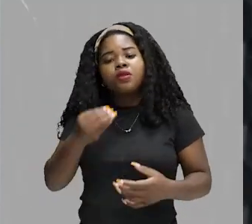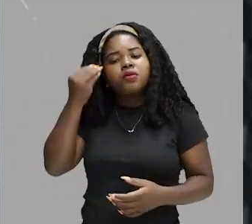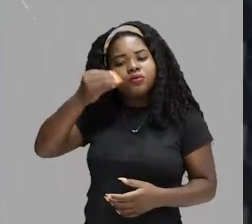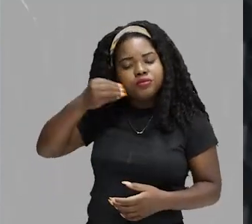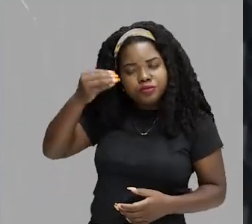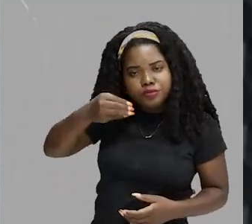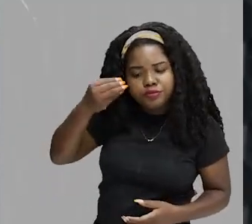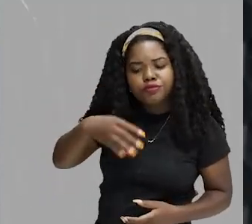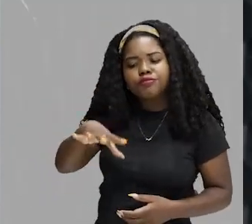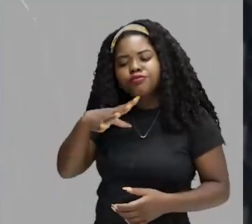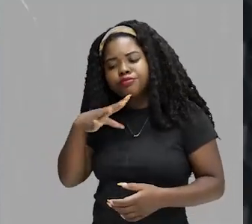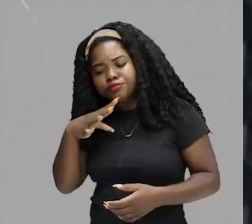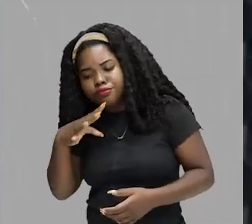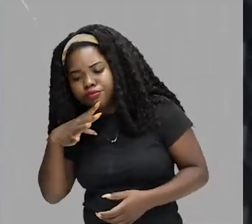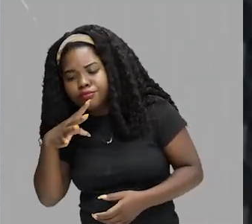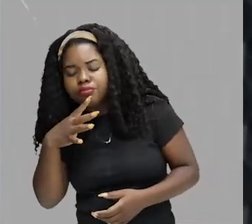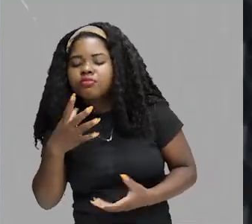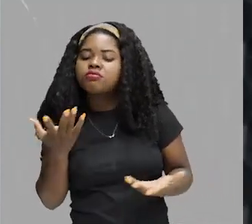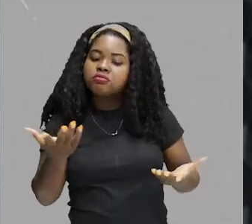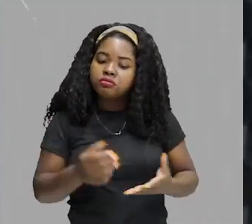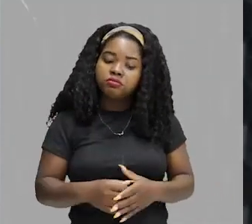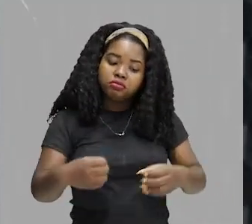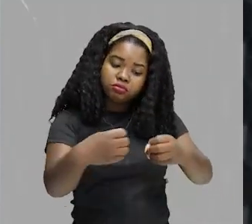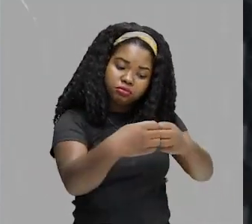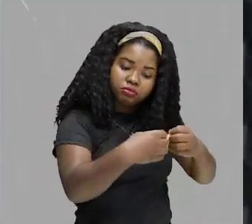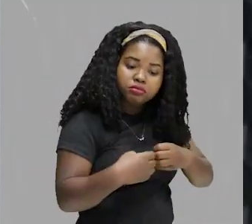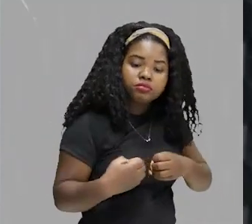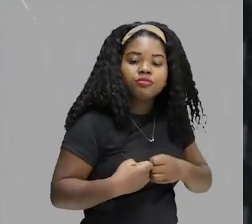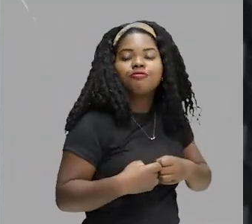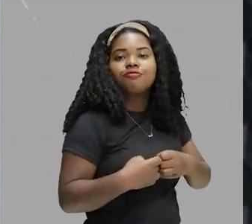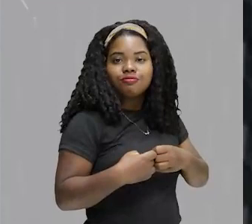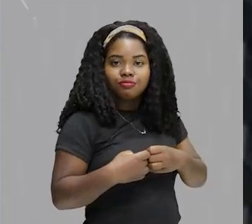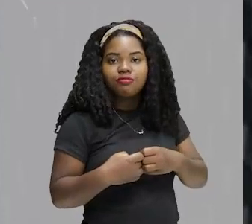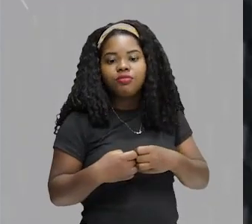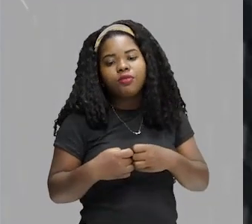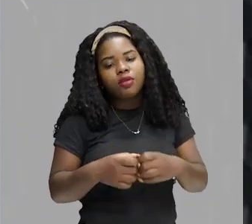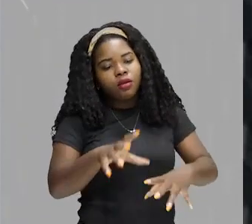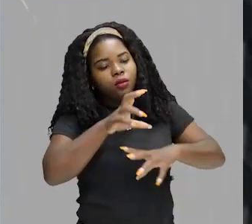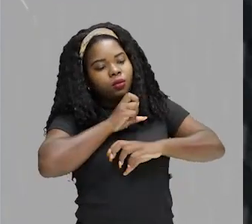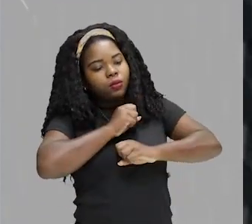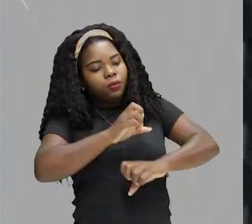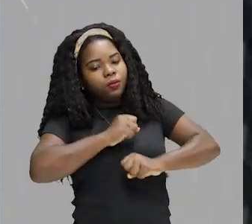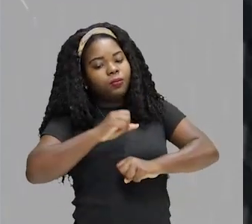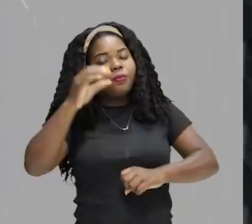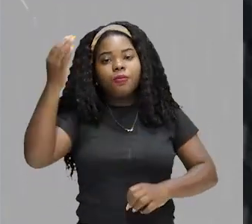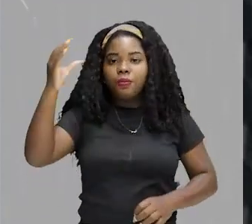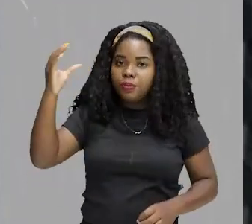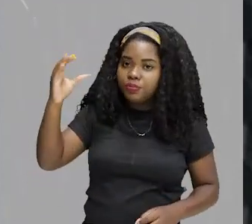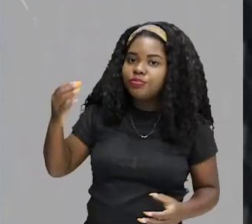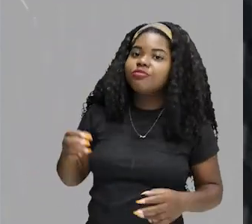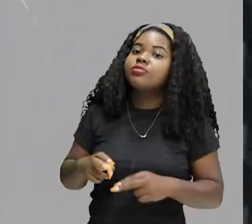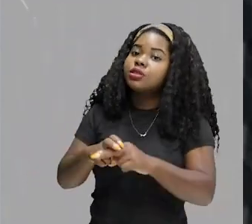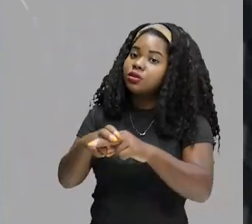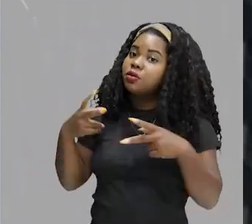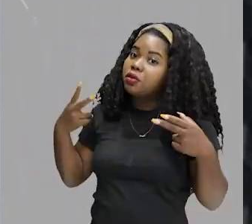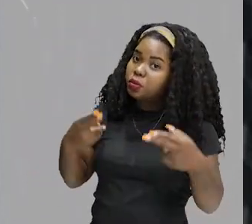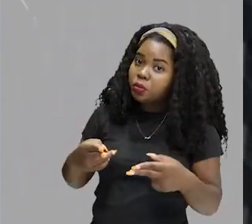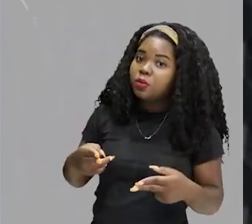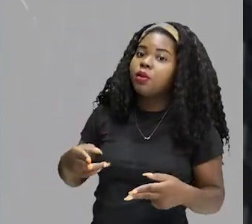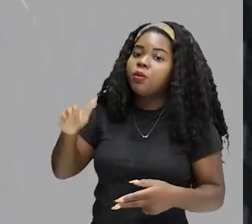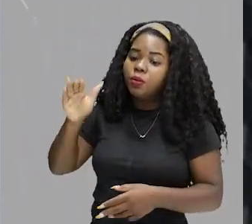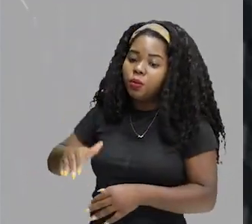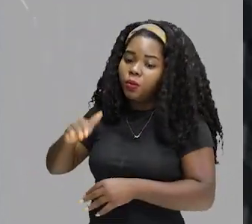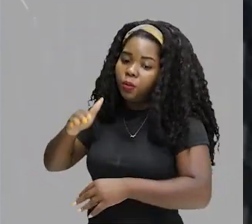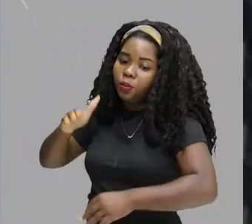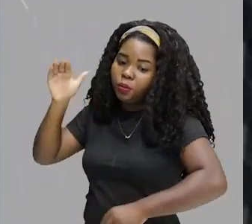e vai conhecendo, tem alguém ali próximo da gente, a gente acaba aqui absorvendo aquela cultura. Então, assim o basquetebol acontece em